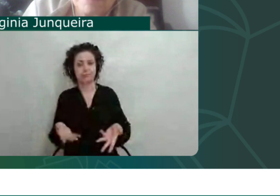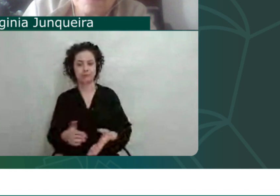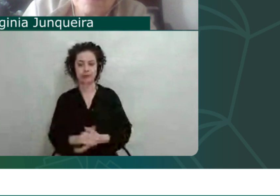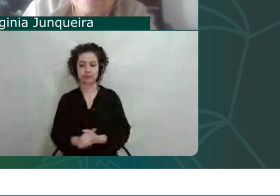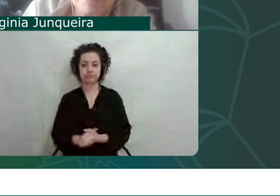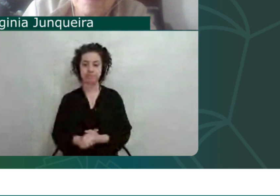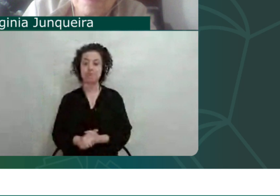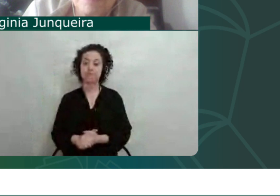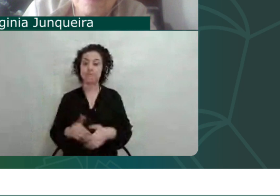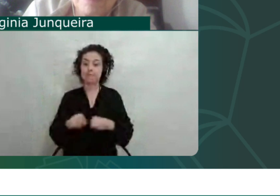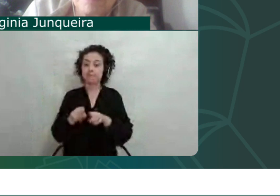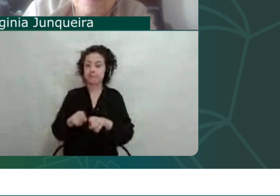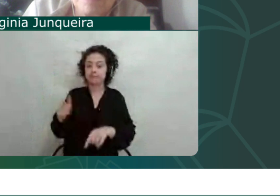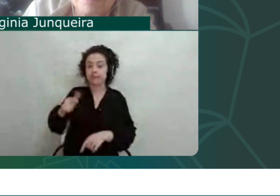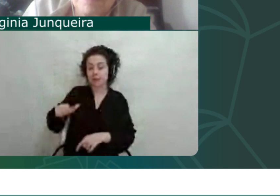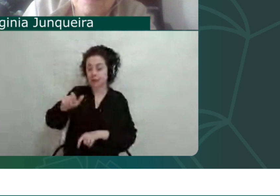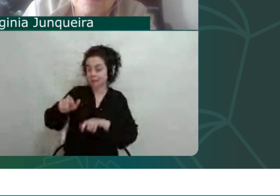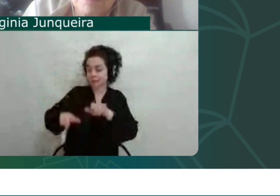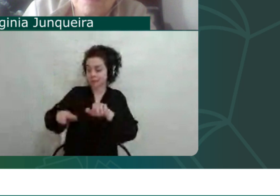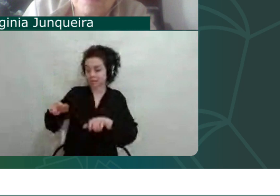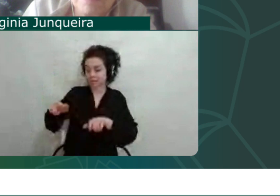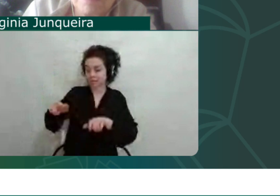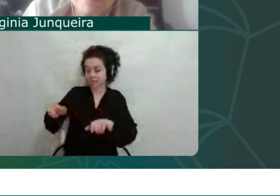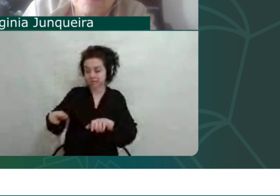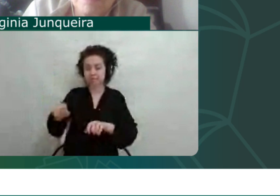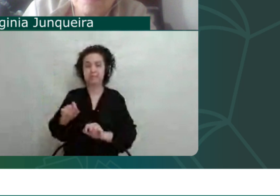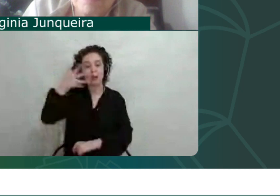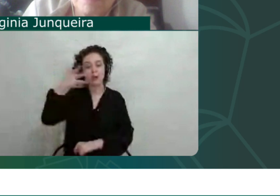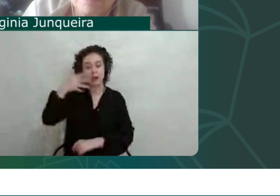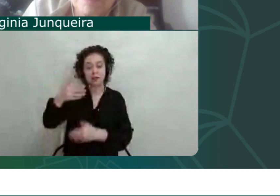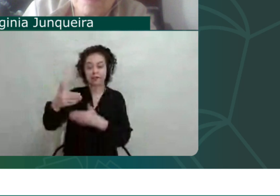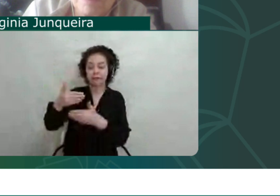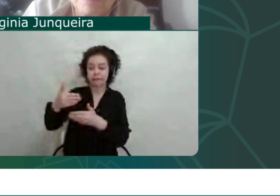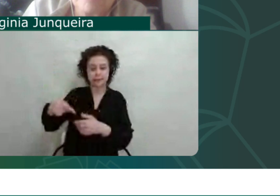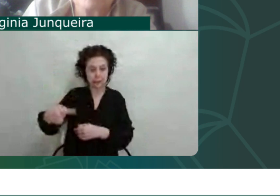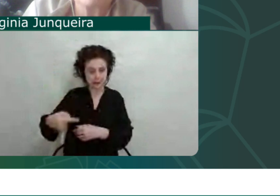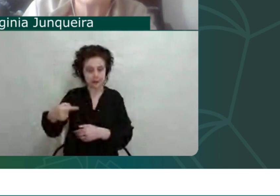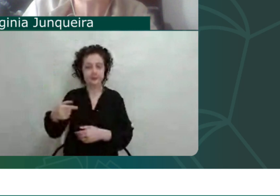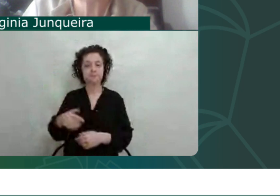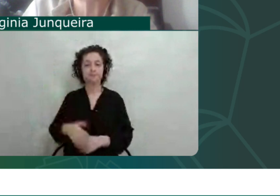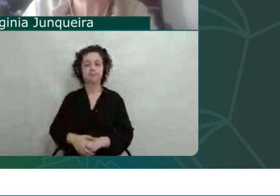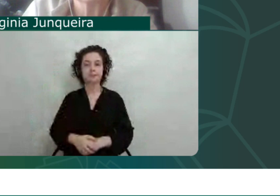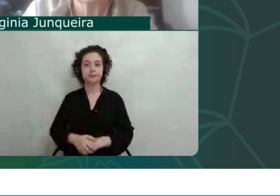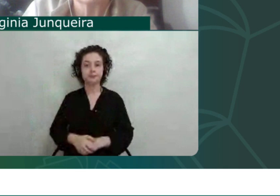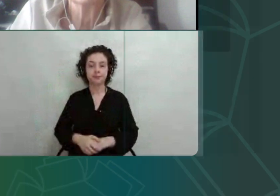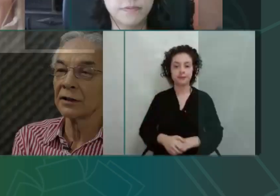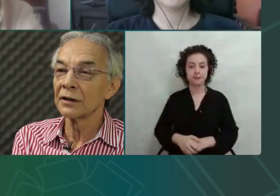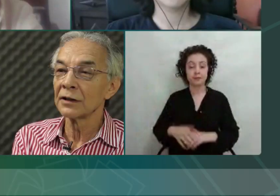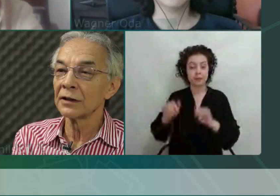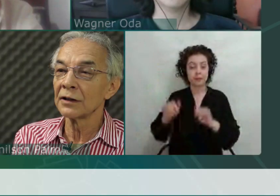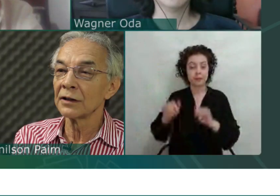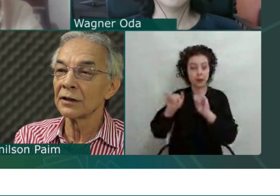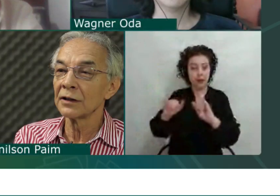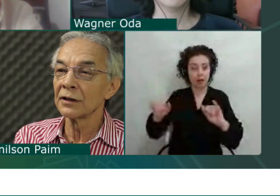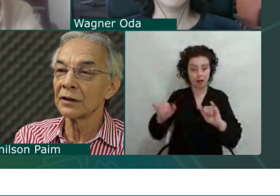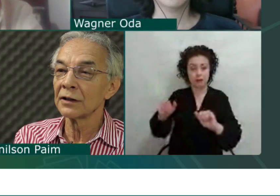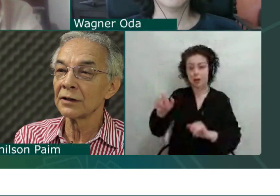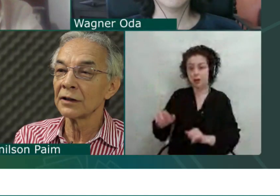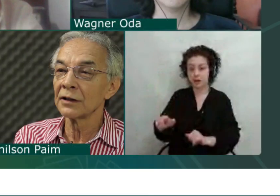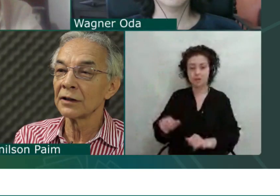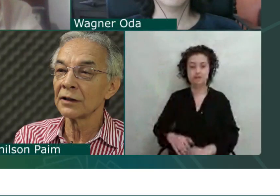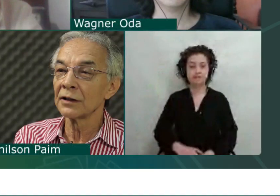farão as suas apresentações, né, respectivas. Gostaria inicialmente de anunciar a